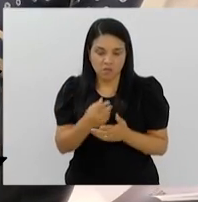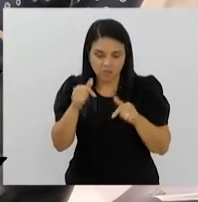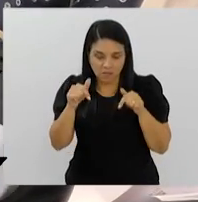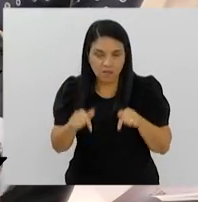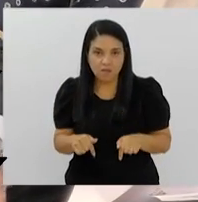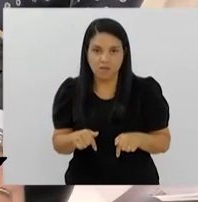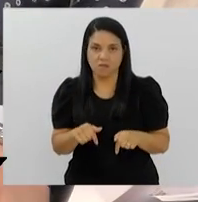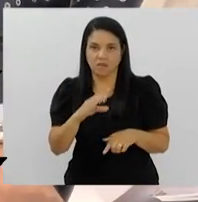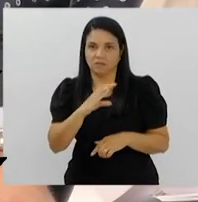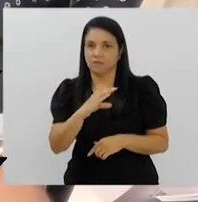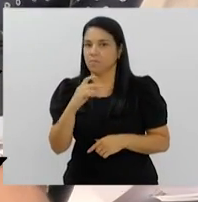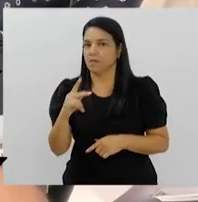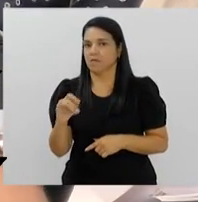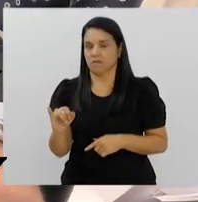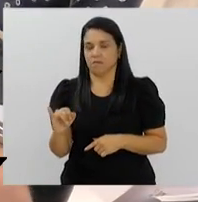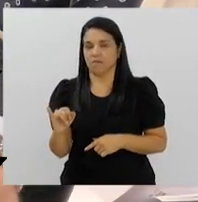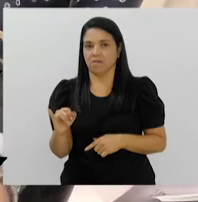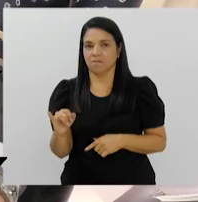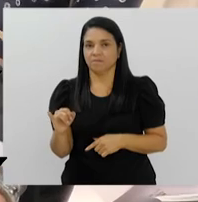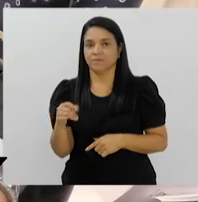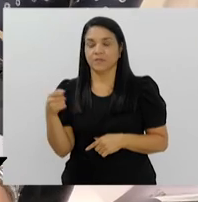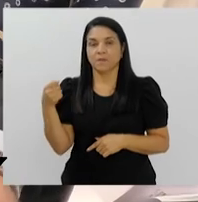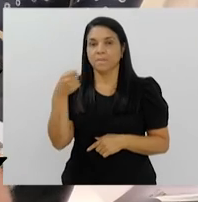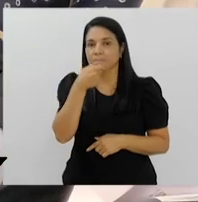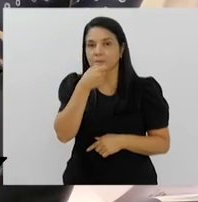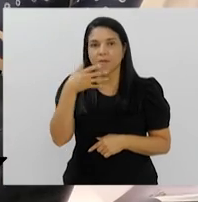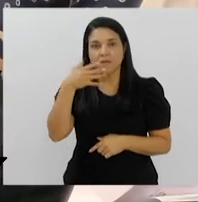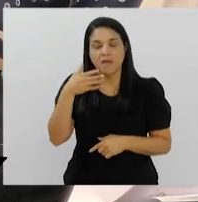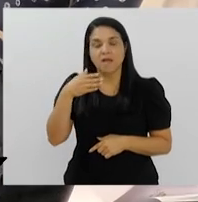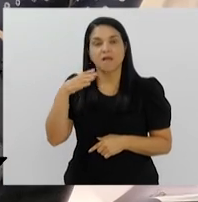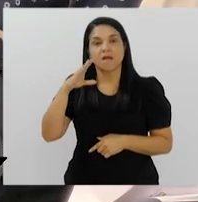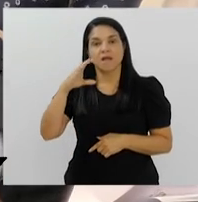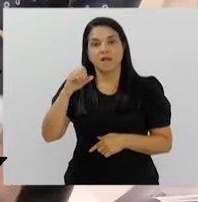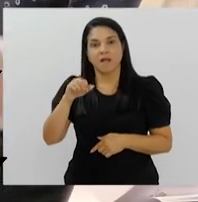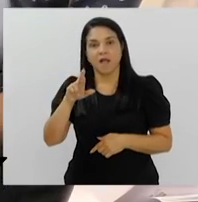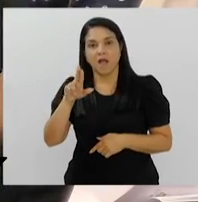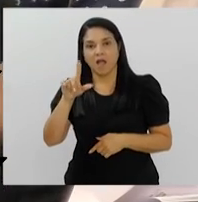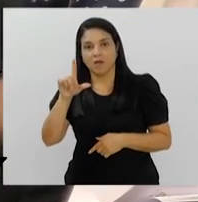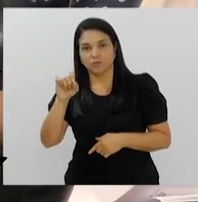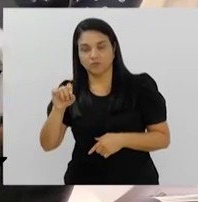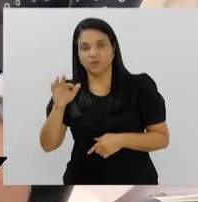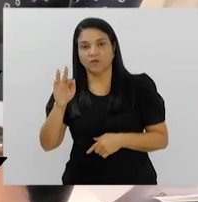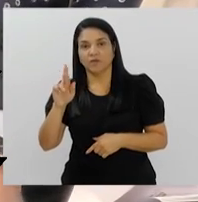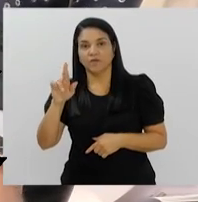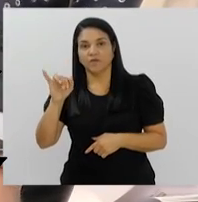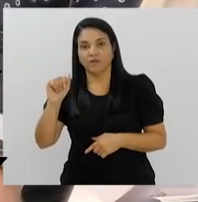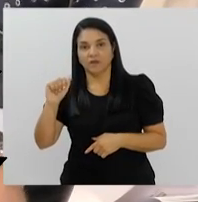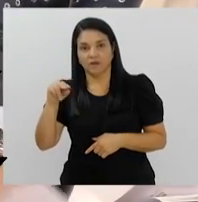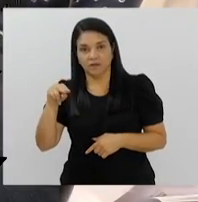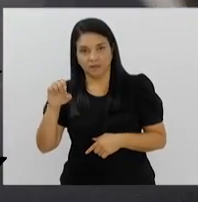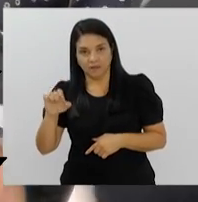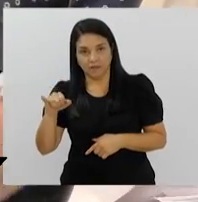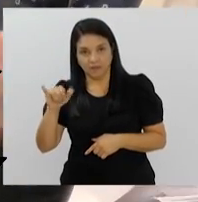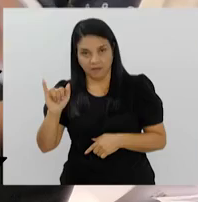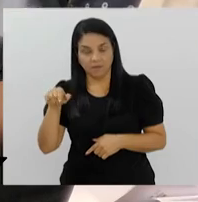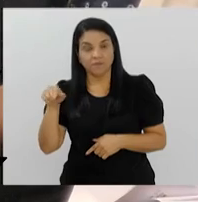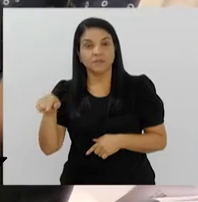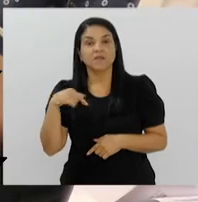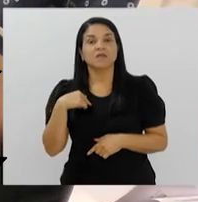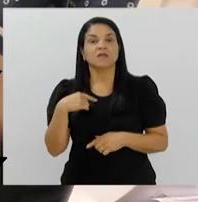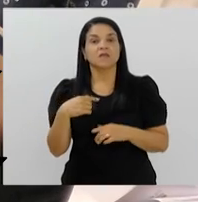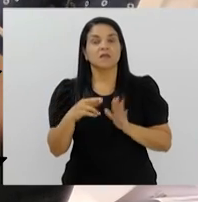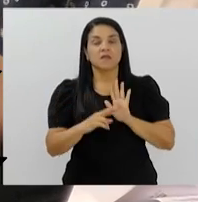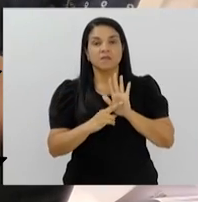então por favor queria passar a palavra agora Carlos que é o representante gerente jurídico da empresa